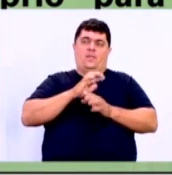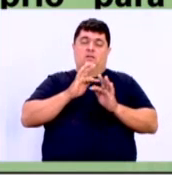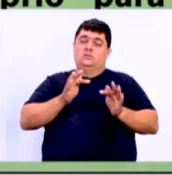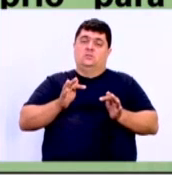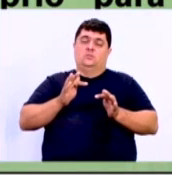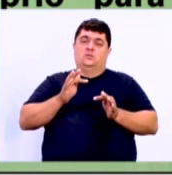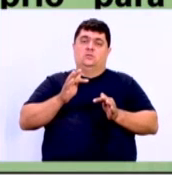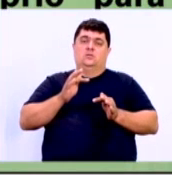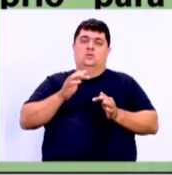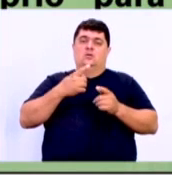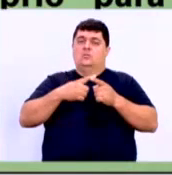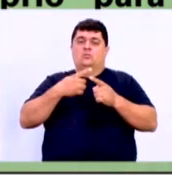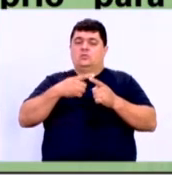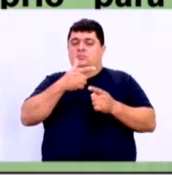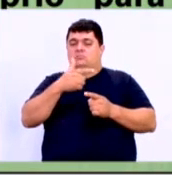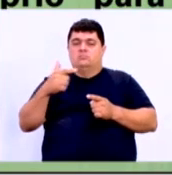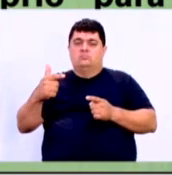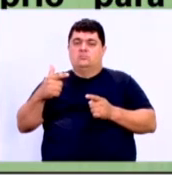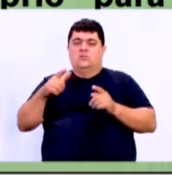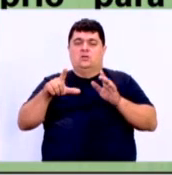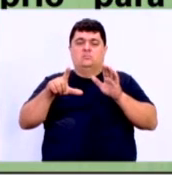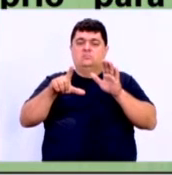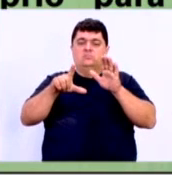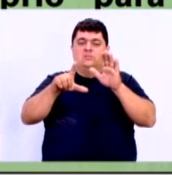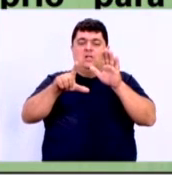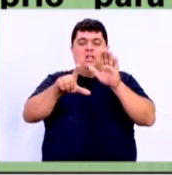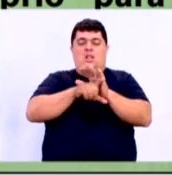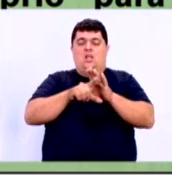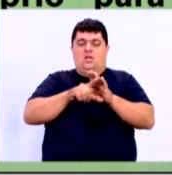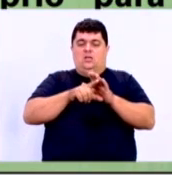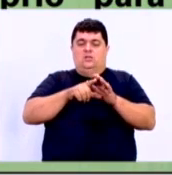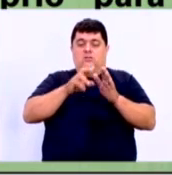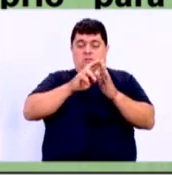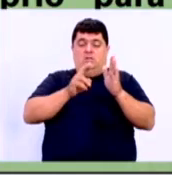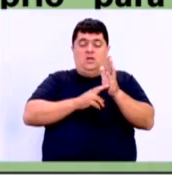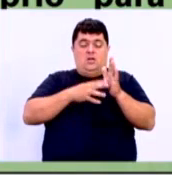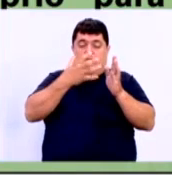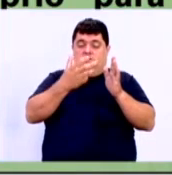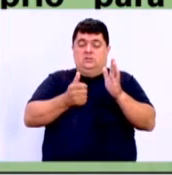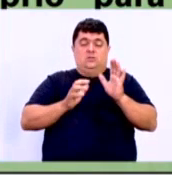vantagem de não ferir a legislação fiscal e os